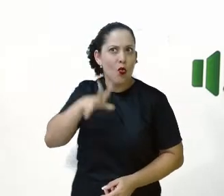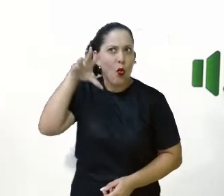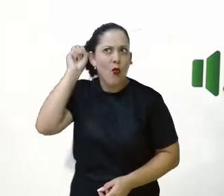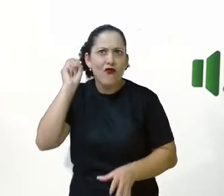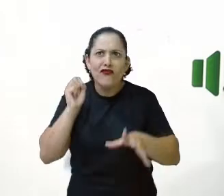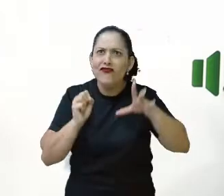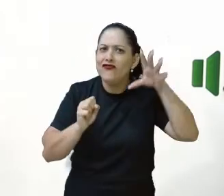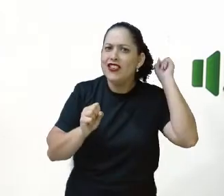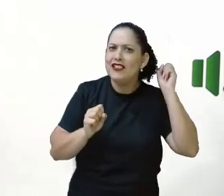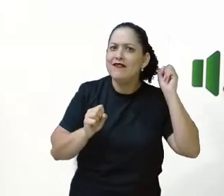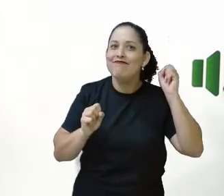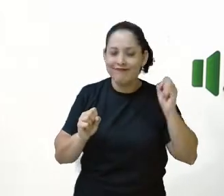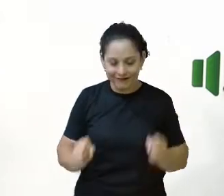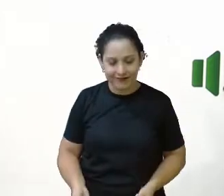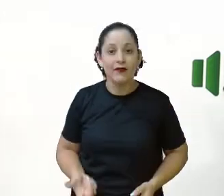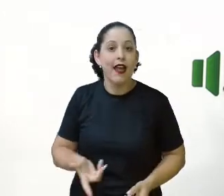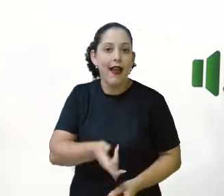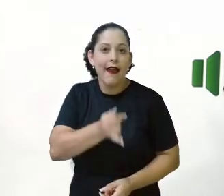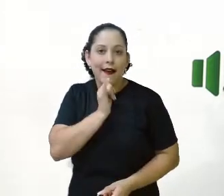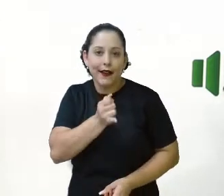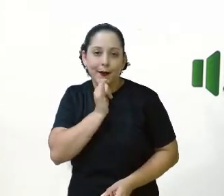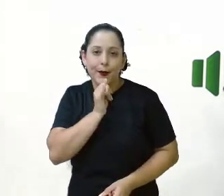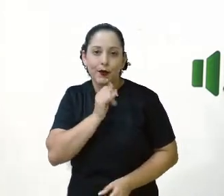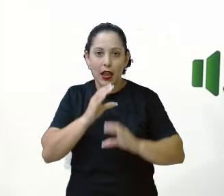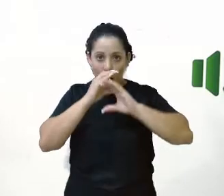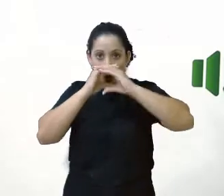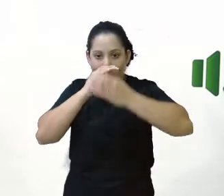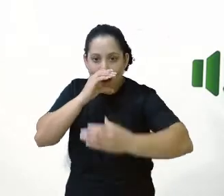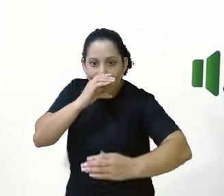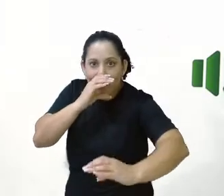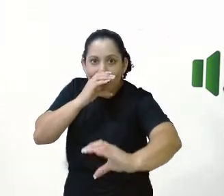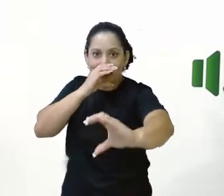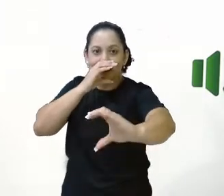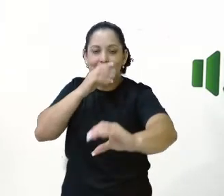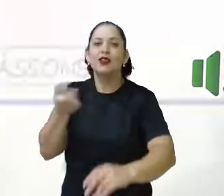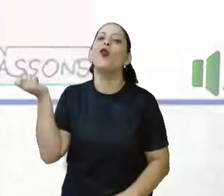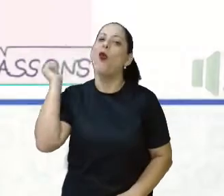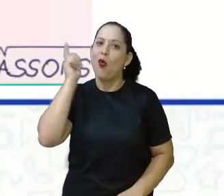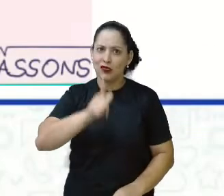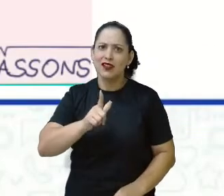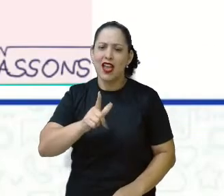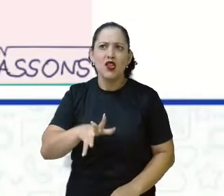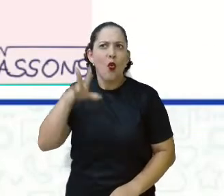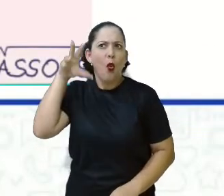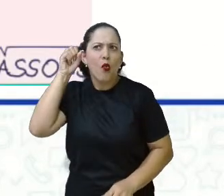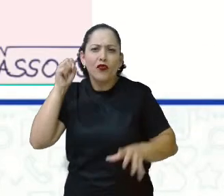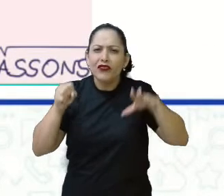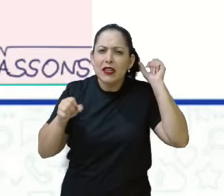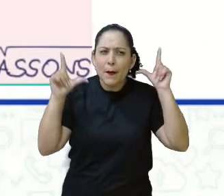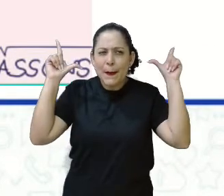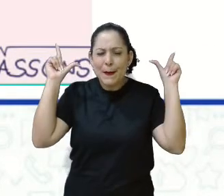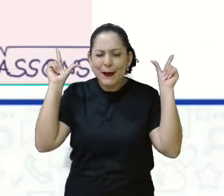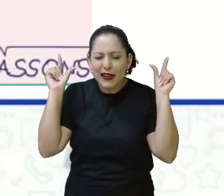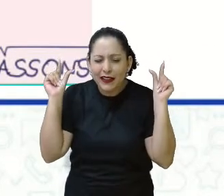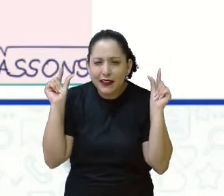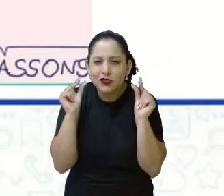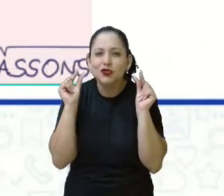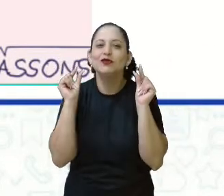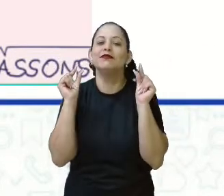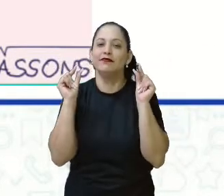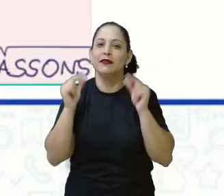elefantes, eles conseguem ouvir infrações. Eles conseguem ouvir sons muito baixos que o nosso ouvido não alcança. E